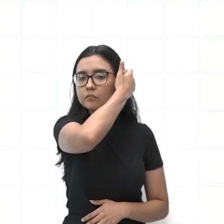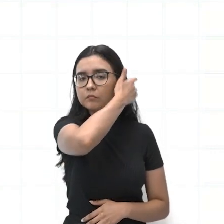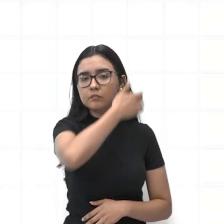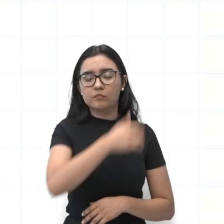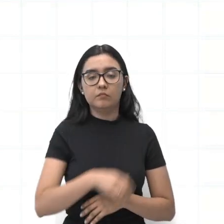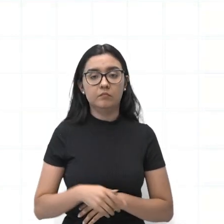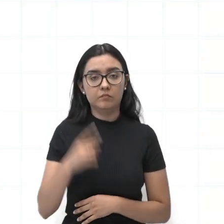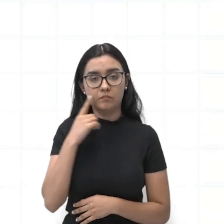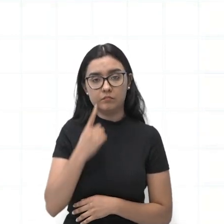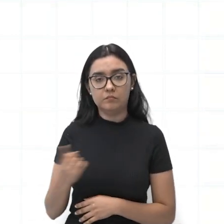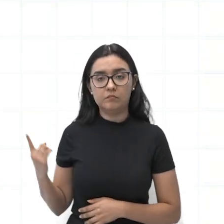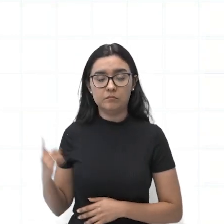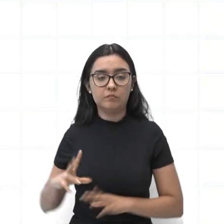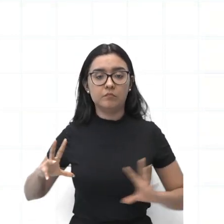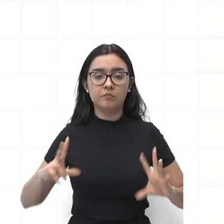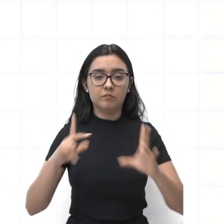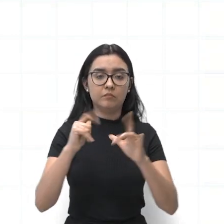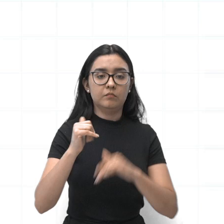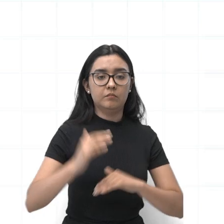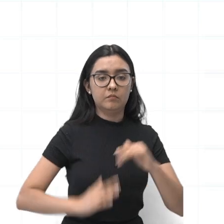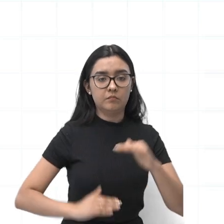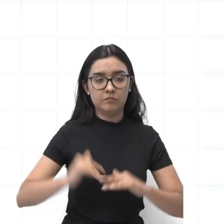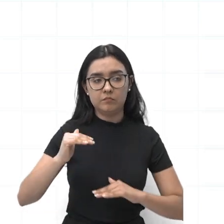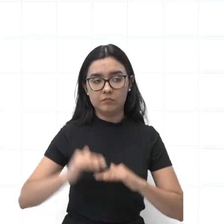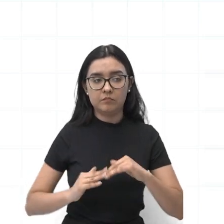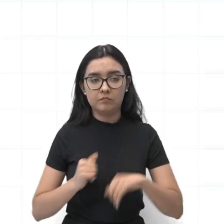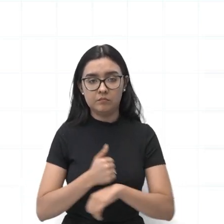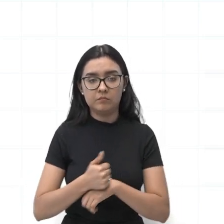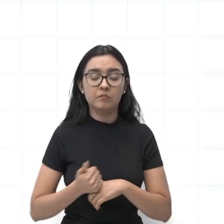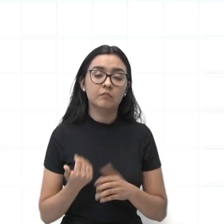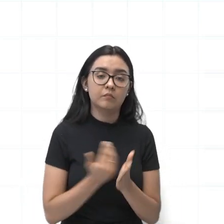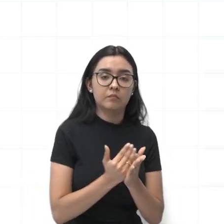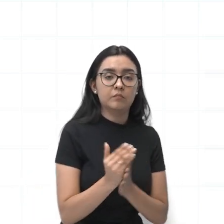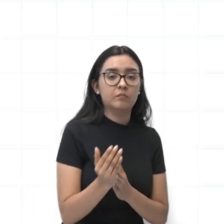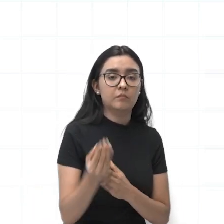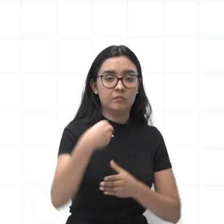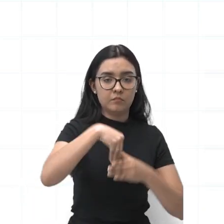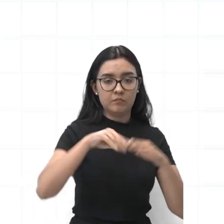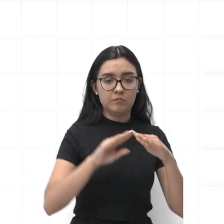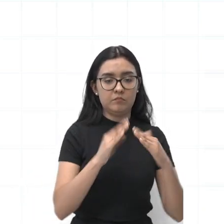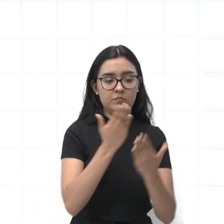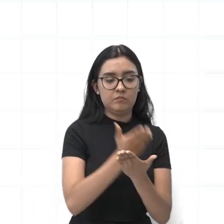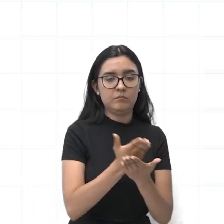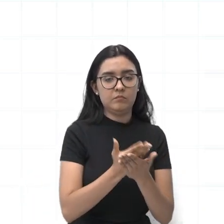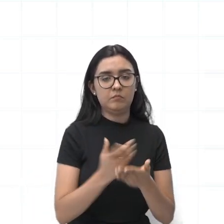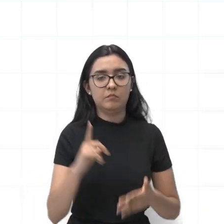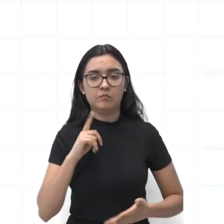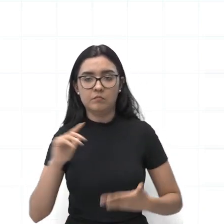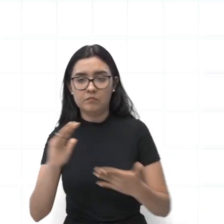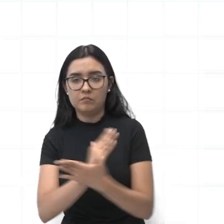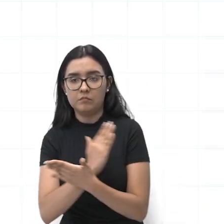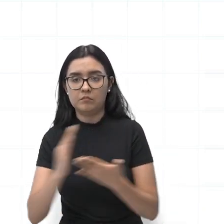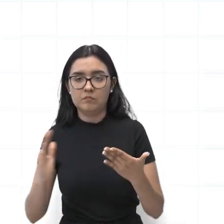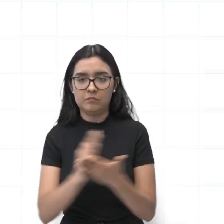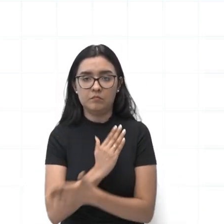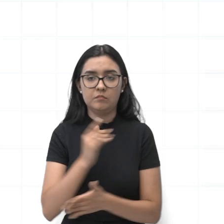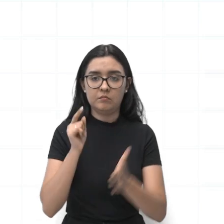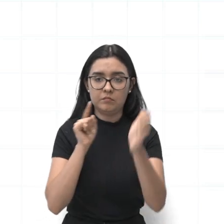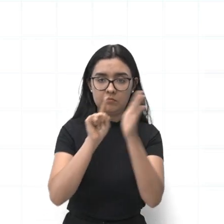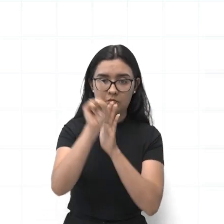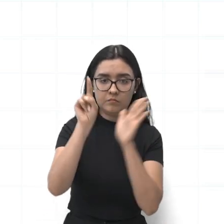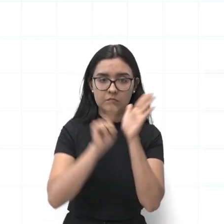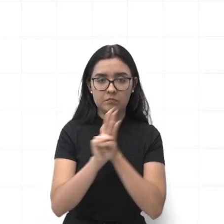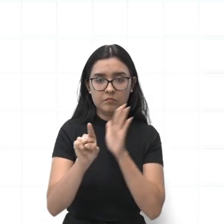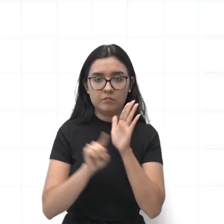All professions begin at school. Todas as profissões começam na escola. Então, nós temos algumas perguntinhas ali,